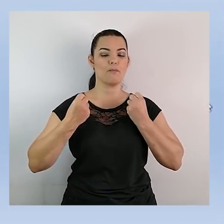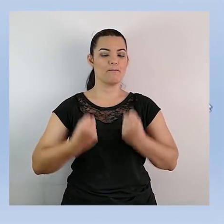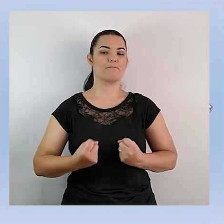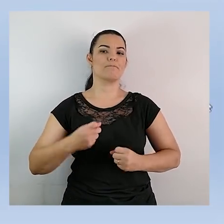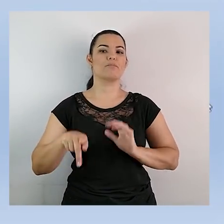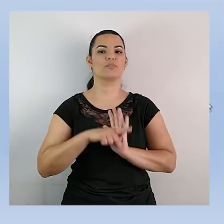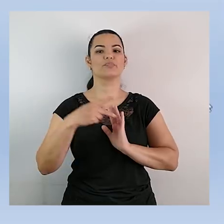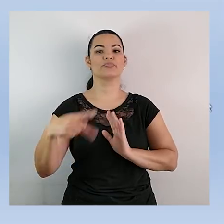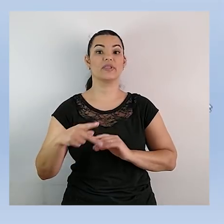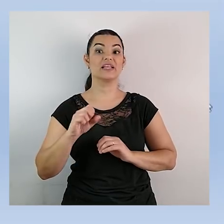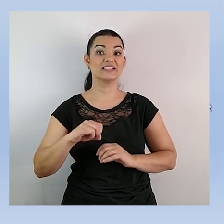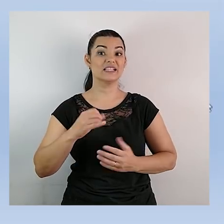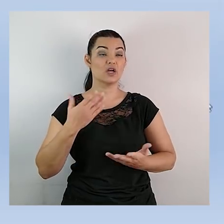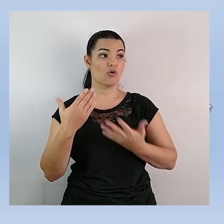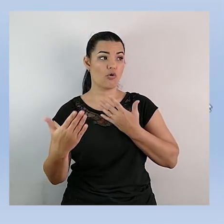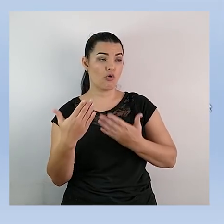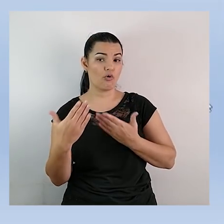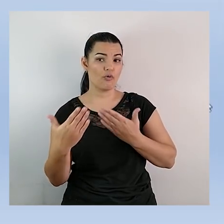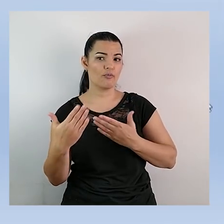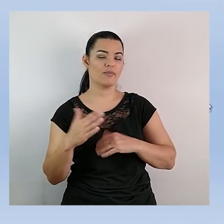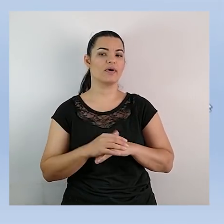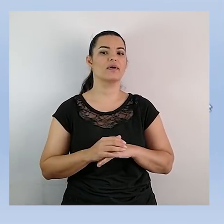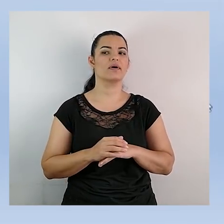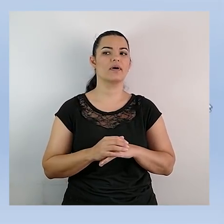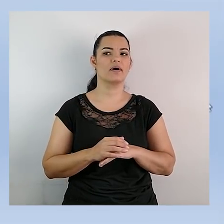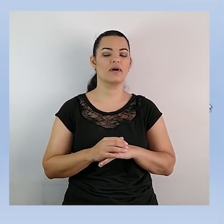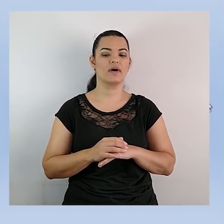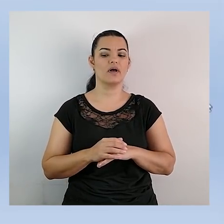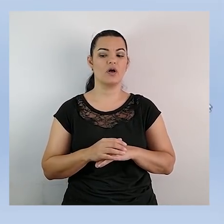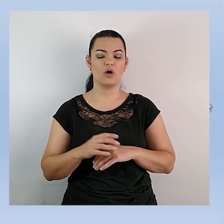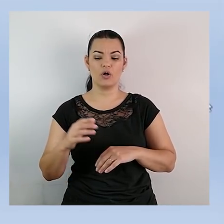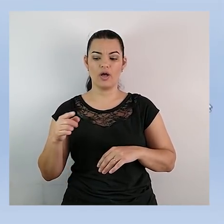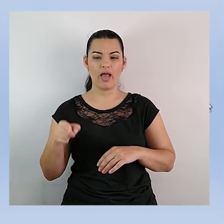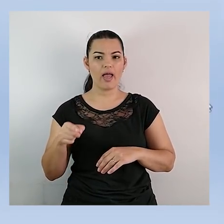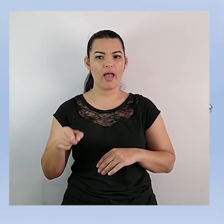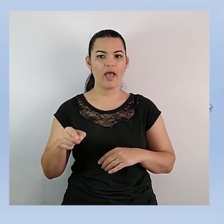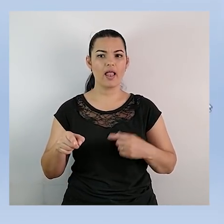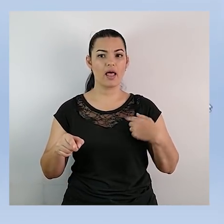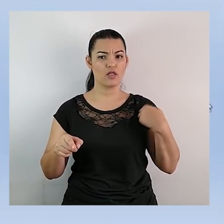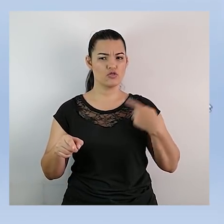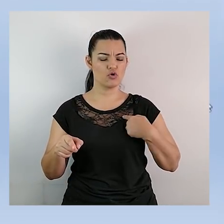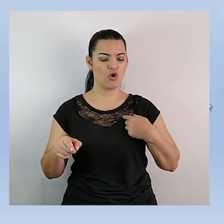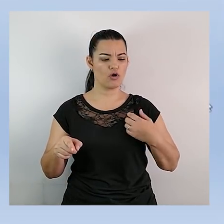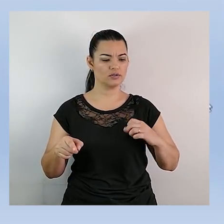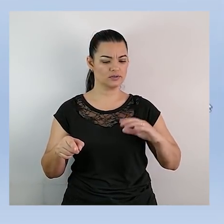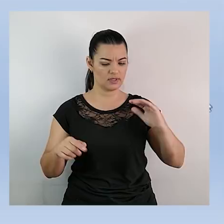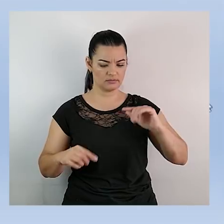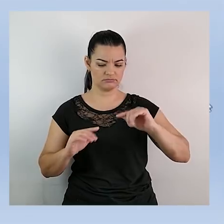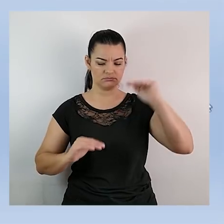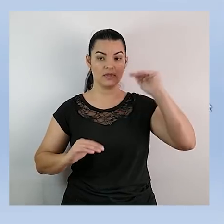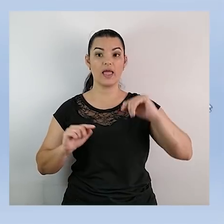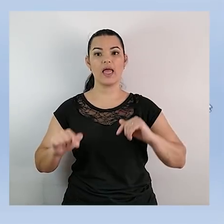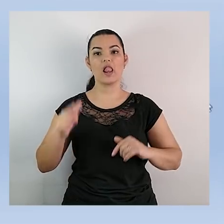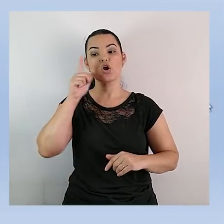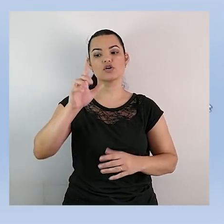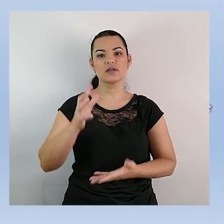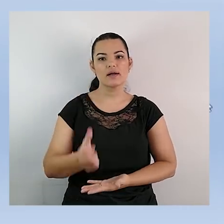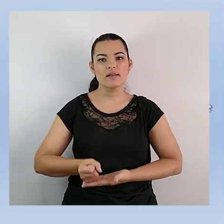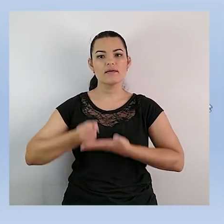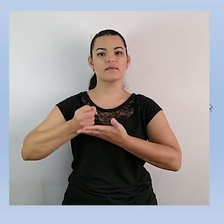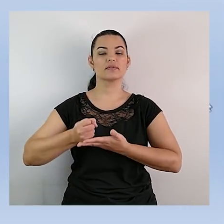Se a gente fosse fazer, né, uma comparação do tamanho da formiga com o nosso, ela conseguiria